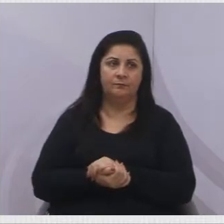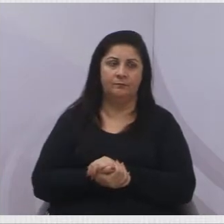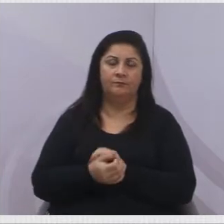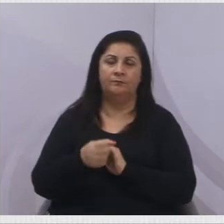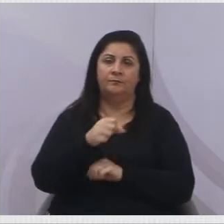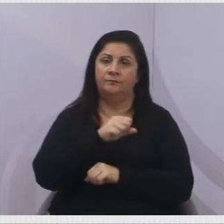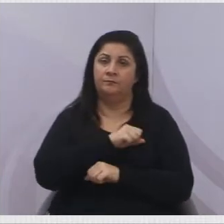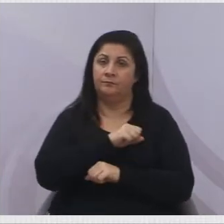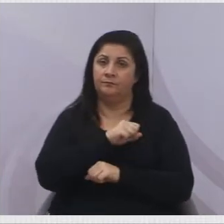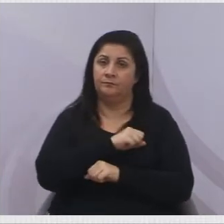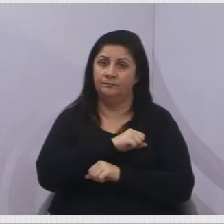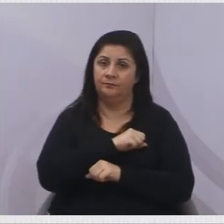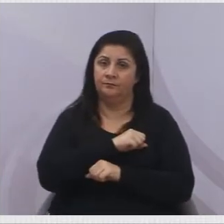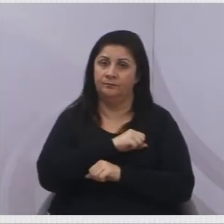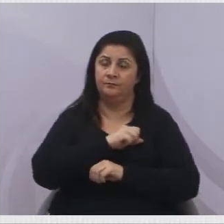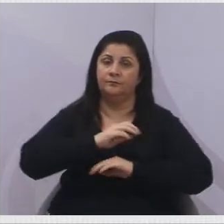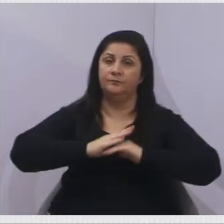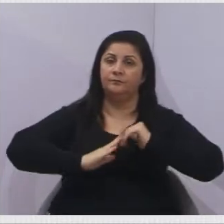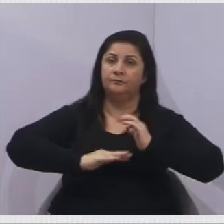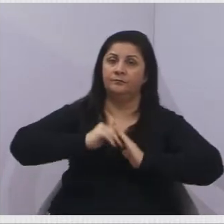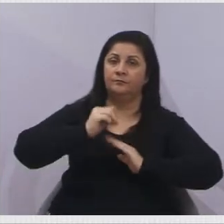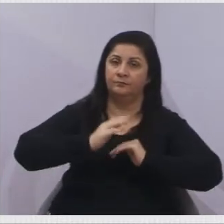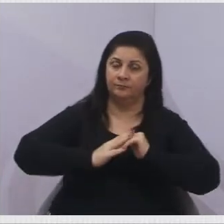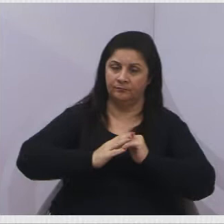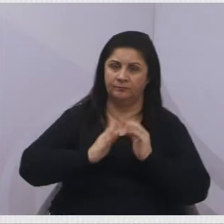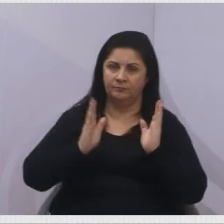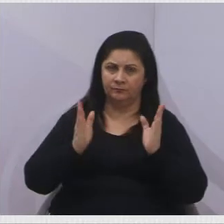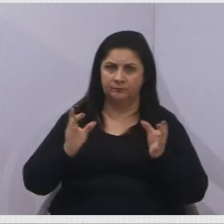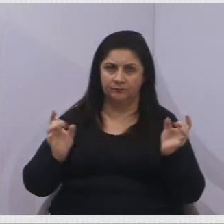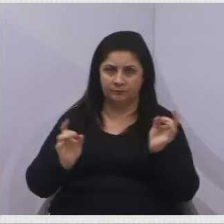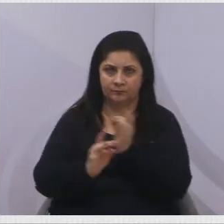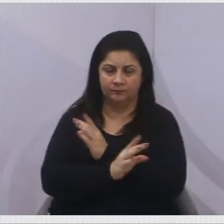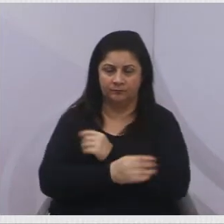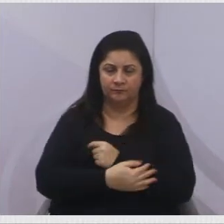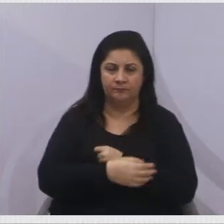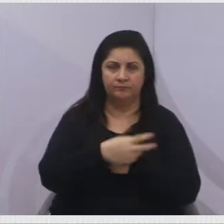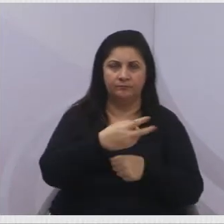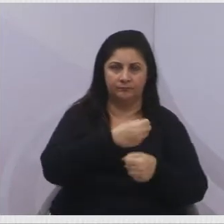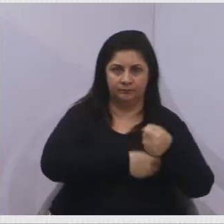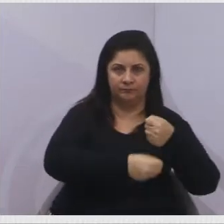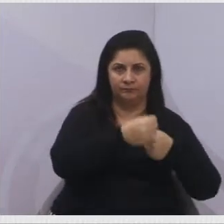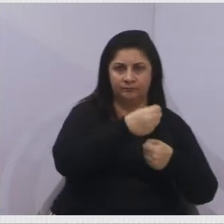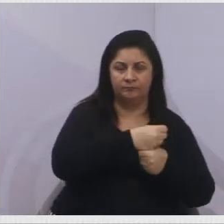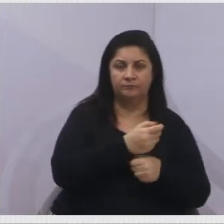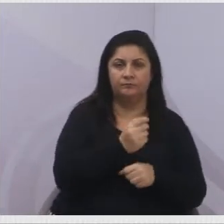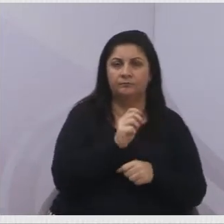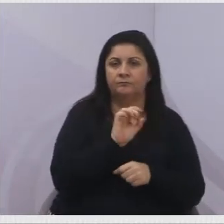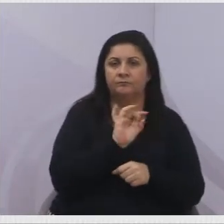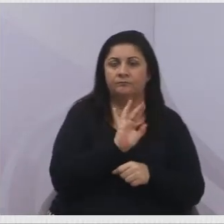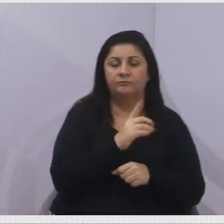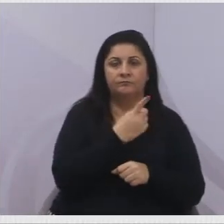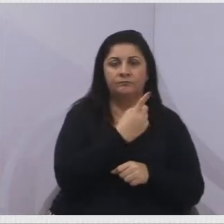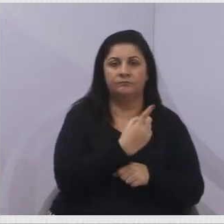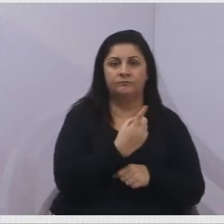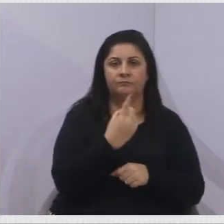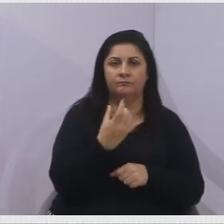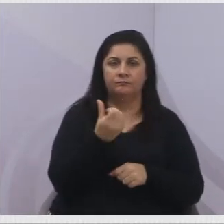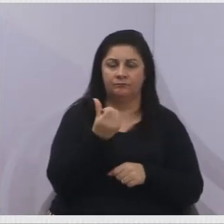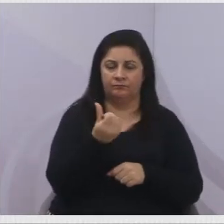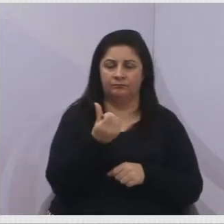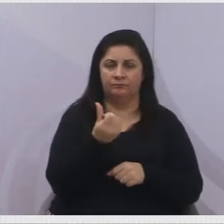números aí com relação aos tratamentos completados. Em 2020, apenas 116